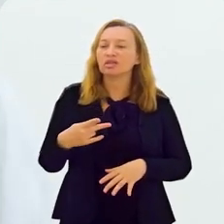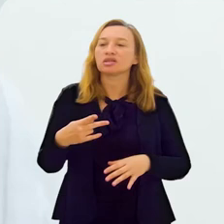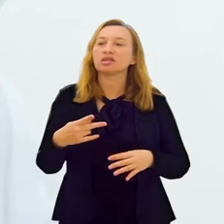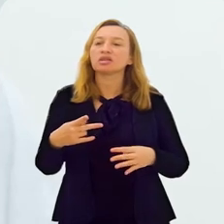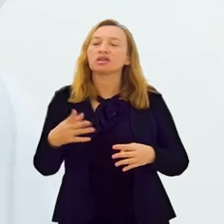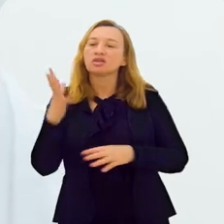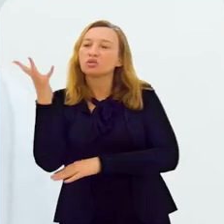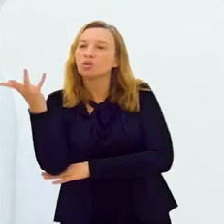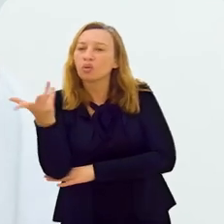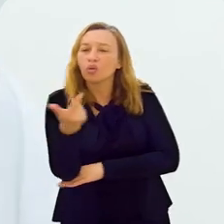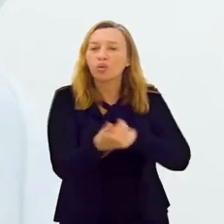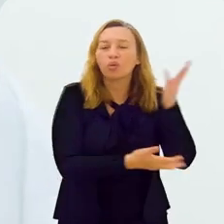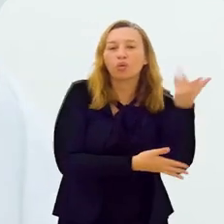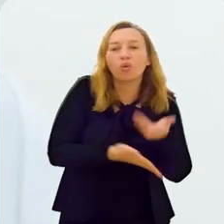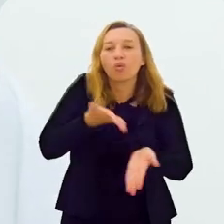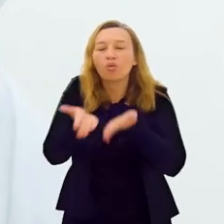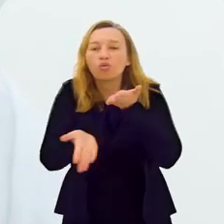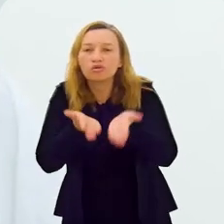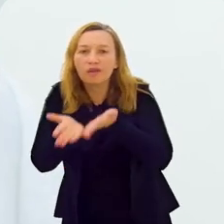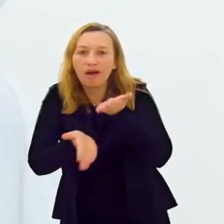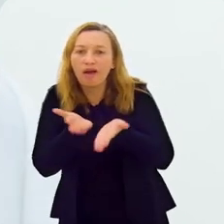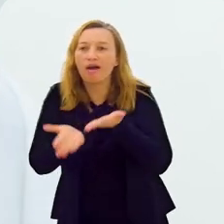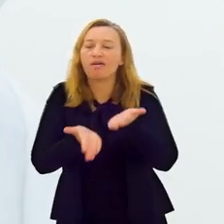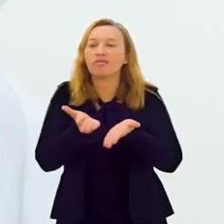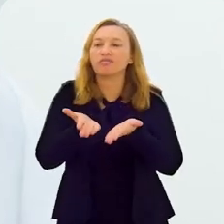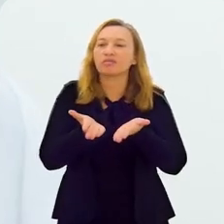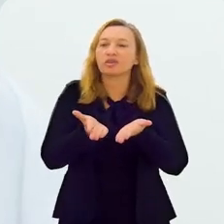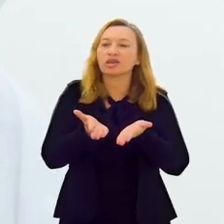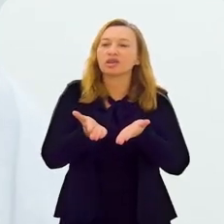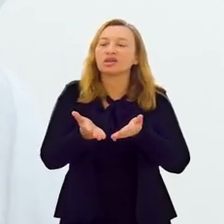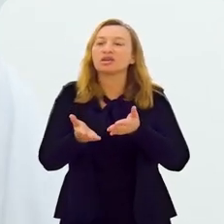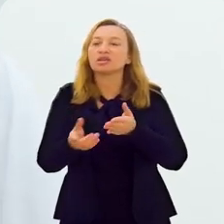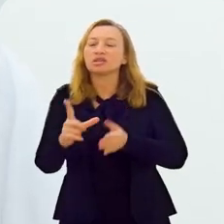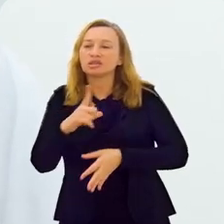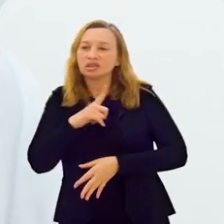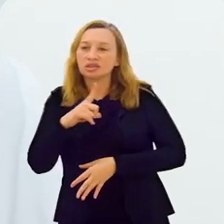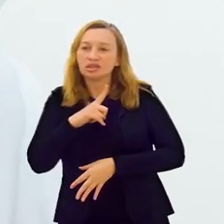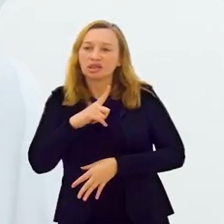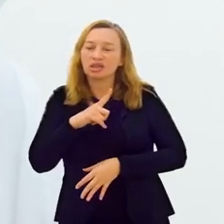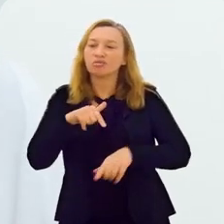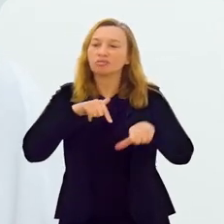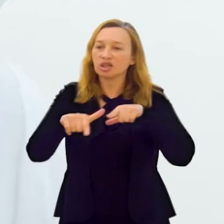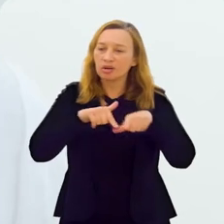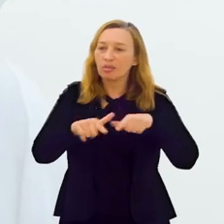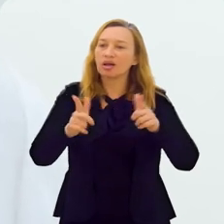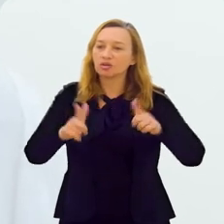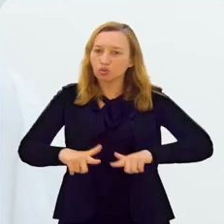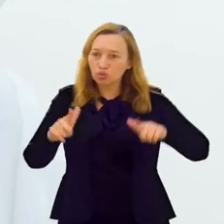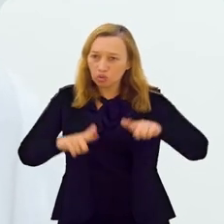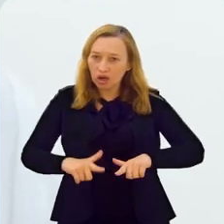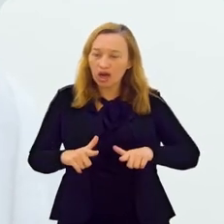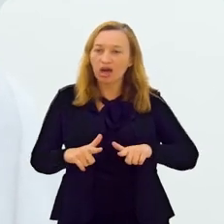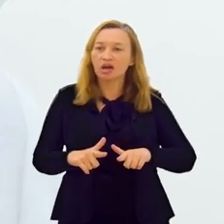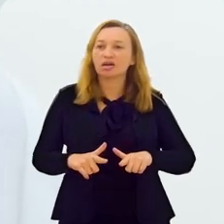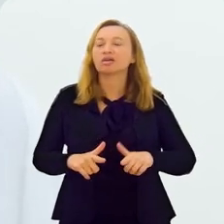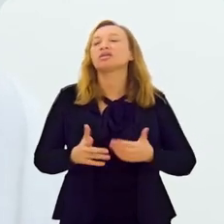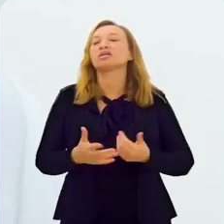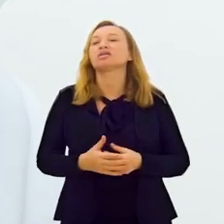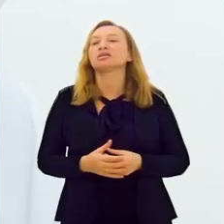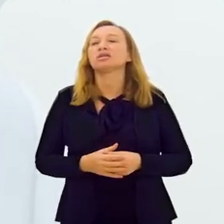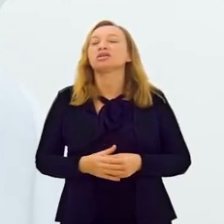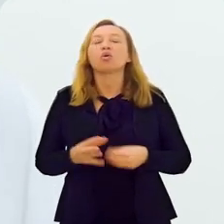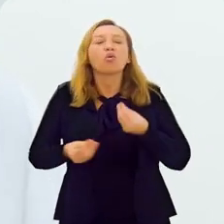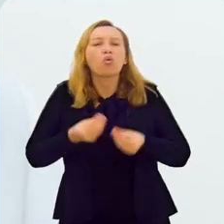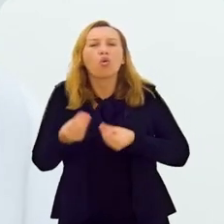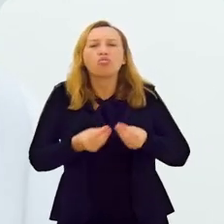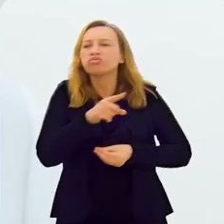falando desse turismo de natureza, de contemplação e de geração de renda local e de um turismo